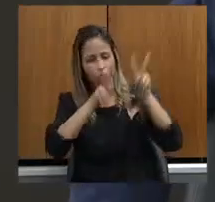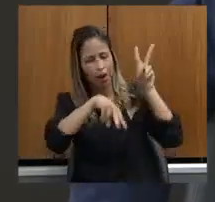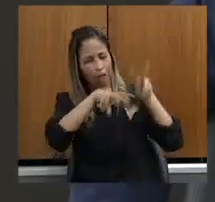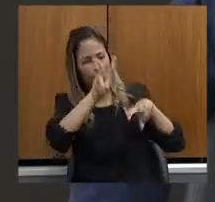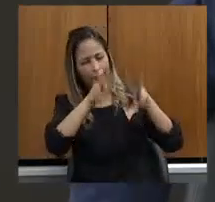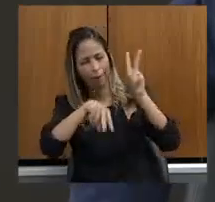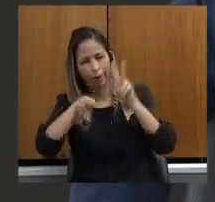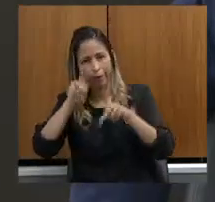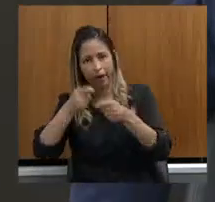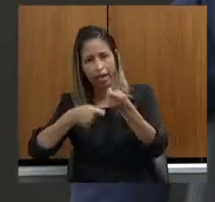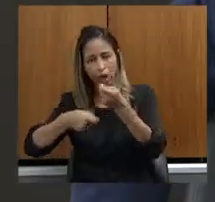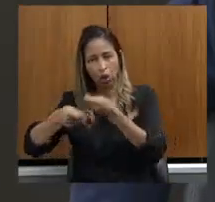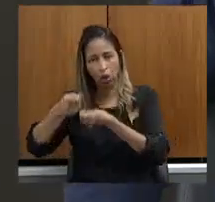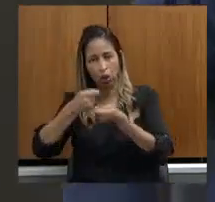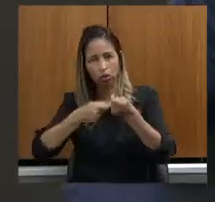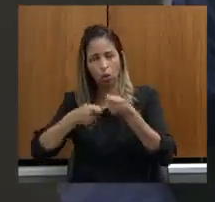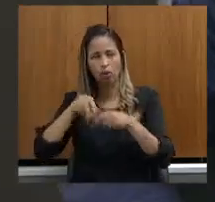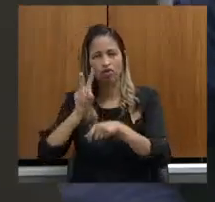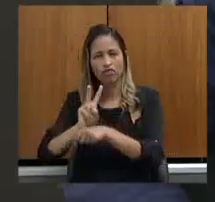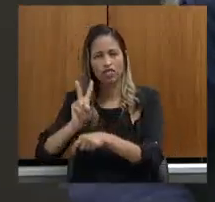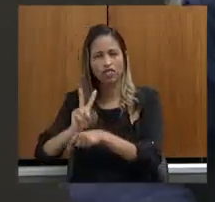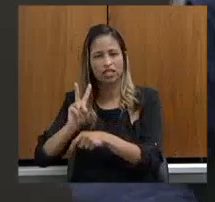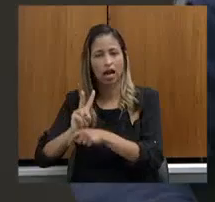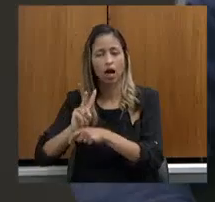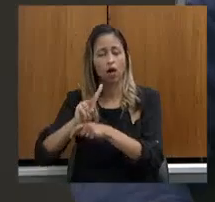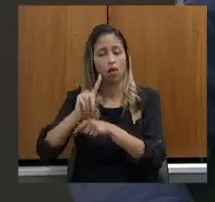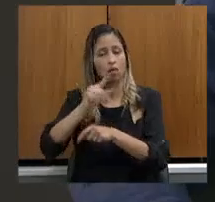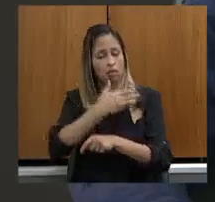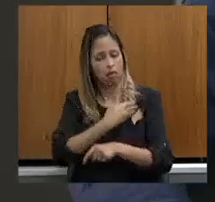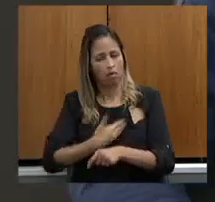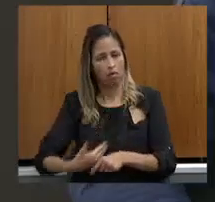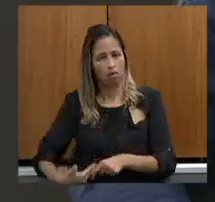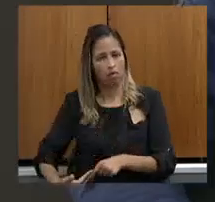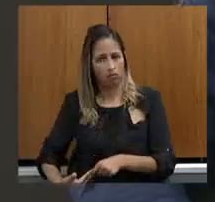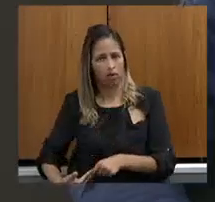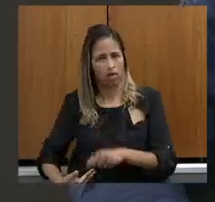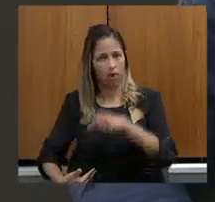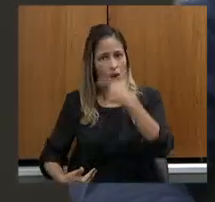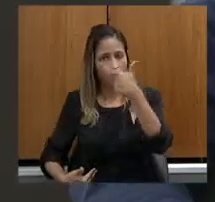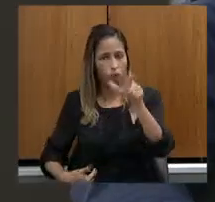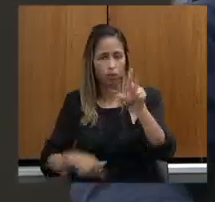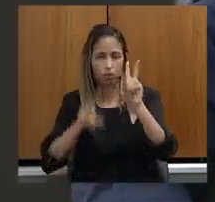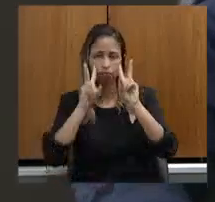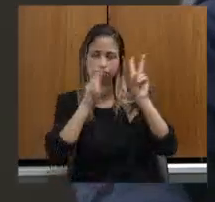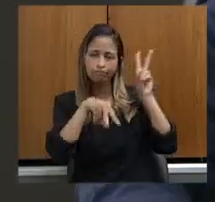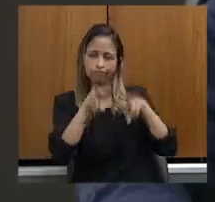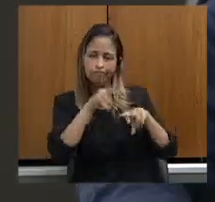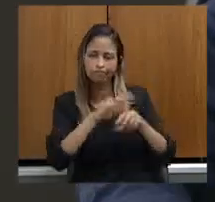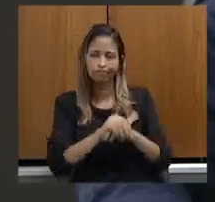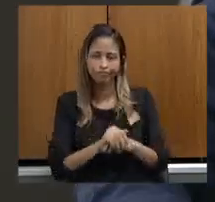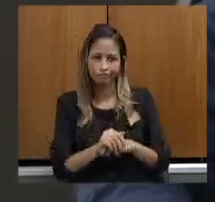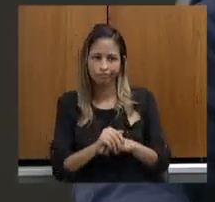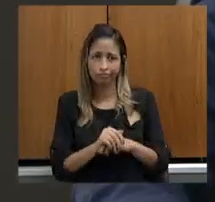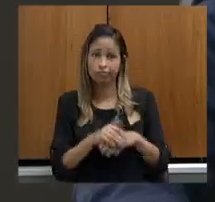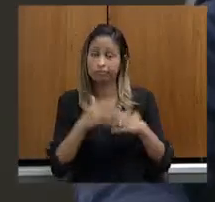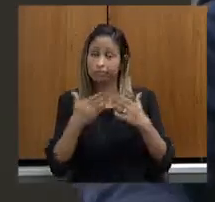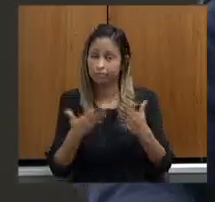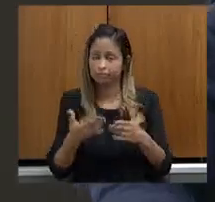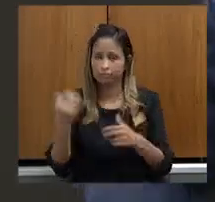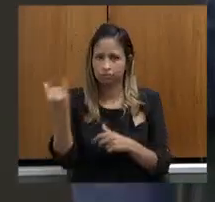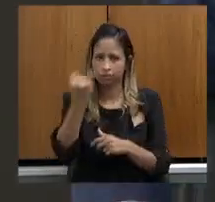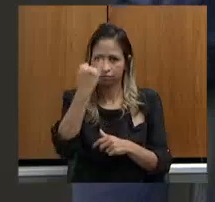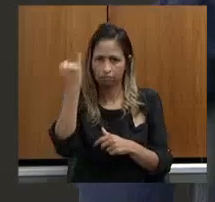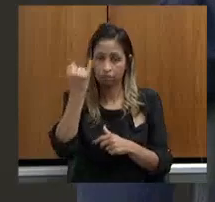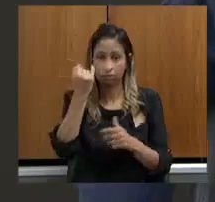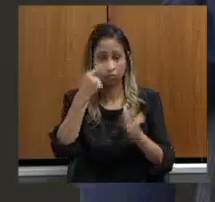política econômica adotada fiscal adotada pelo governo numa outra perspectiva né então eu acho importante